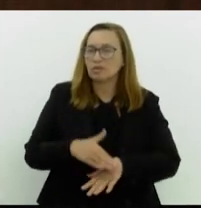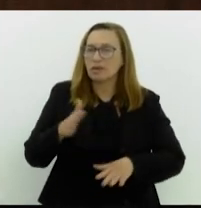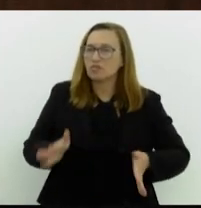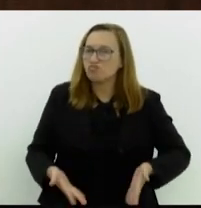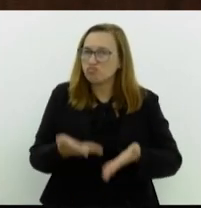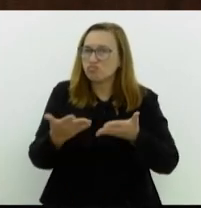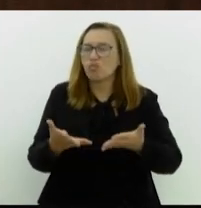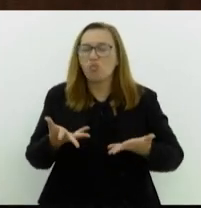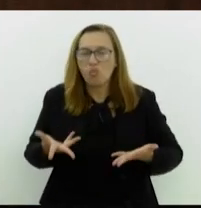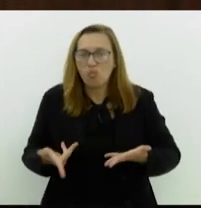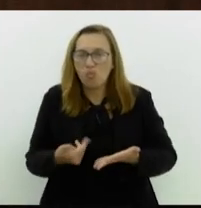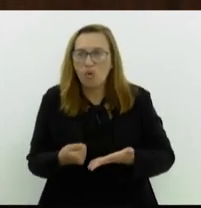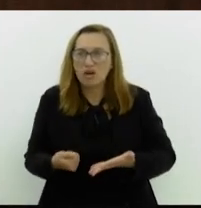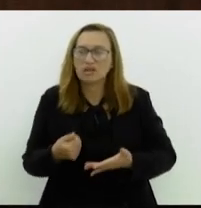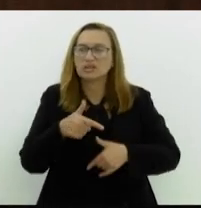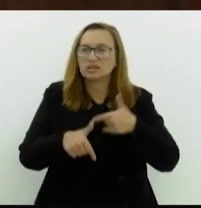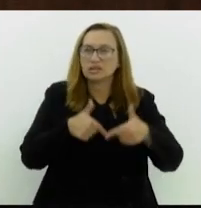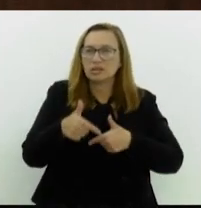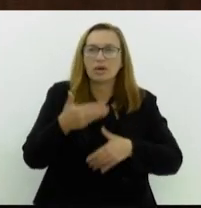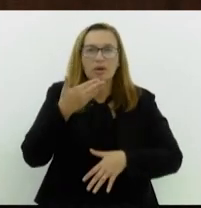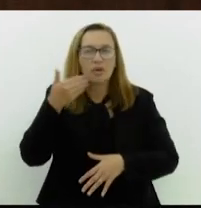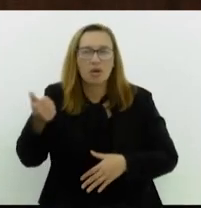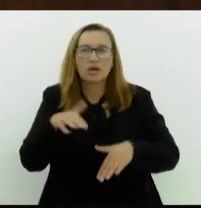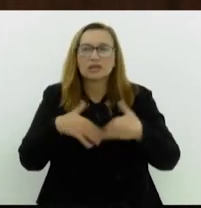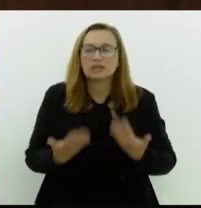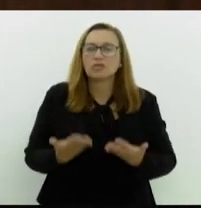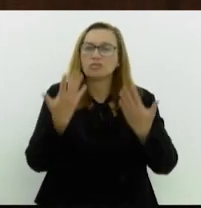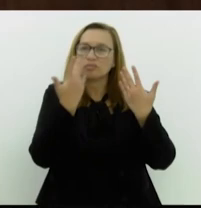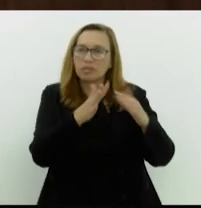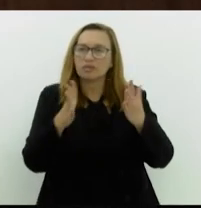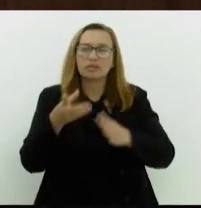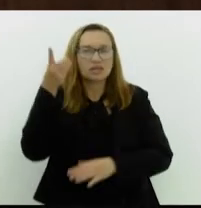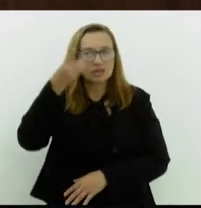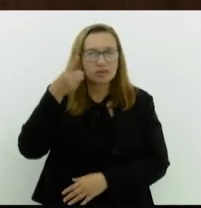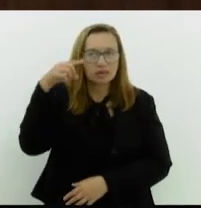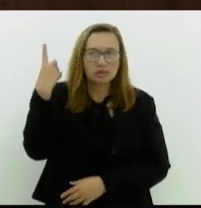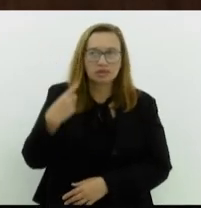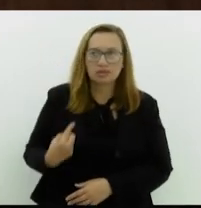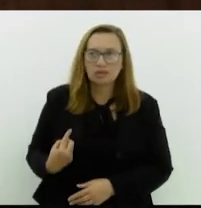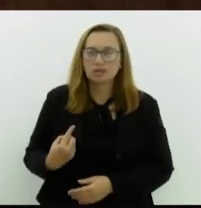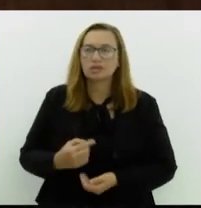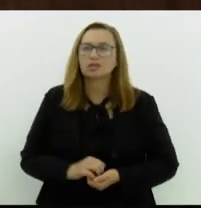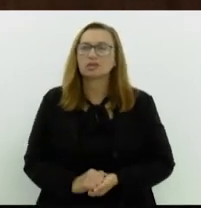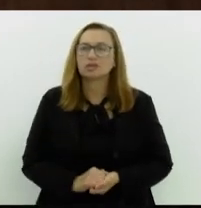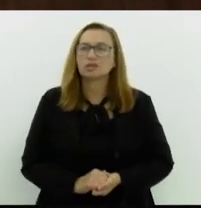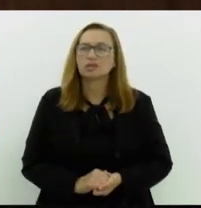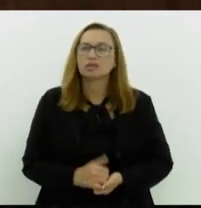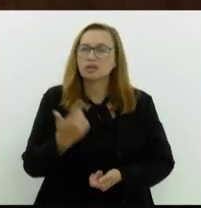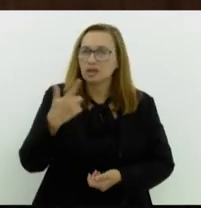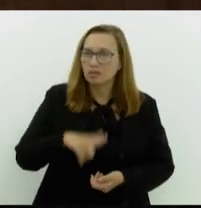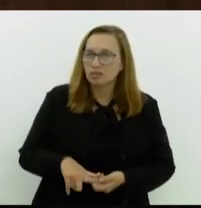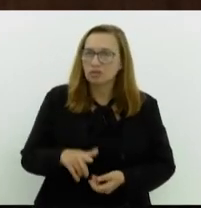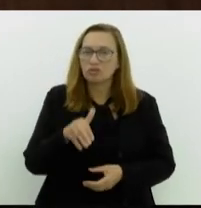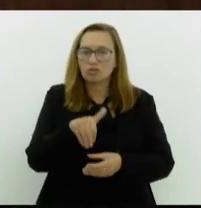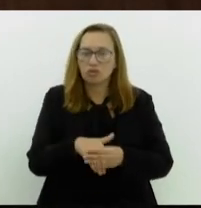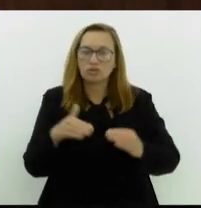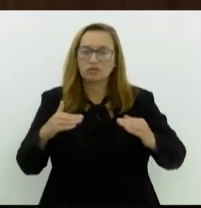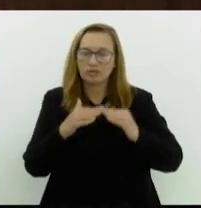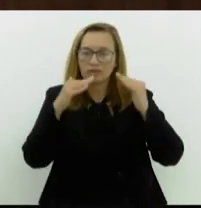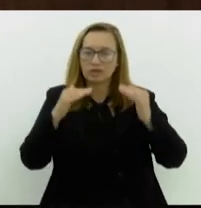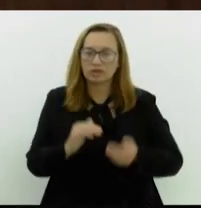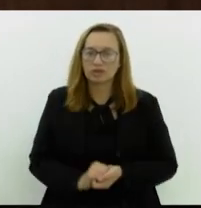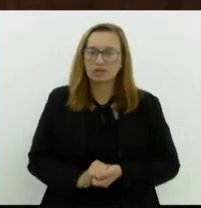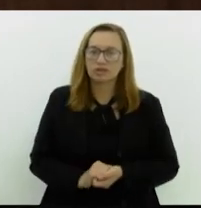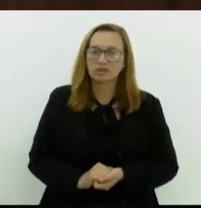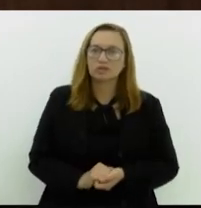estímulo, uma qualidade de trabalho melhor. Então, parabenizo aí a deputada Dani Balbi e, repetindo, meu voto é